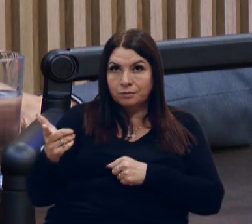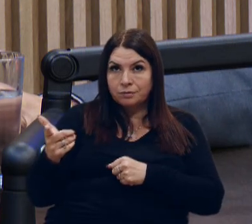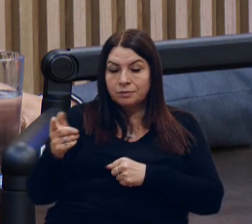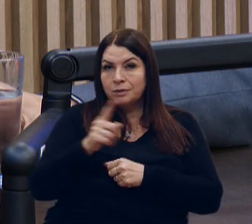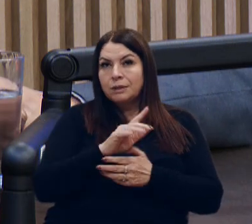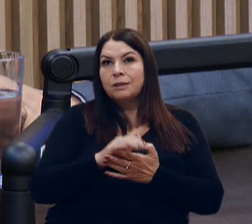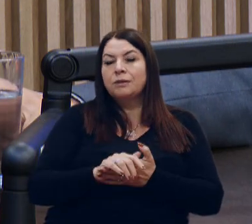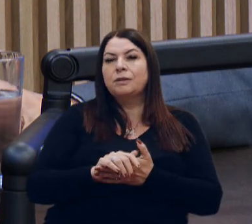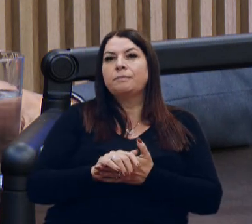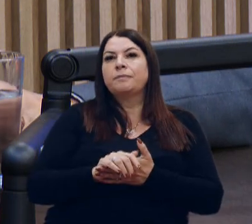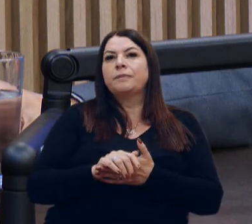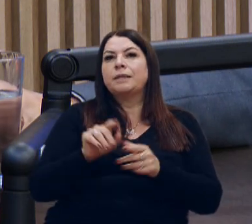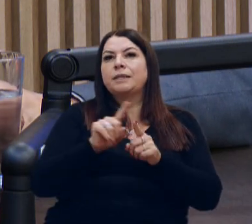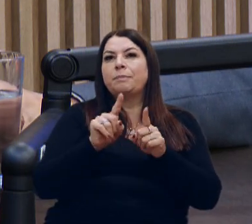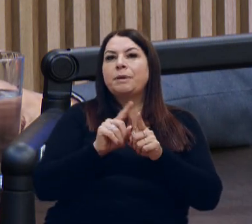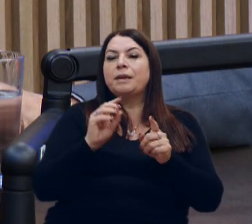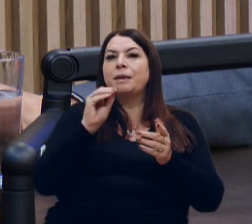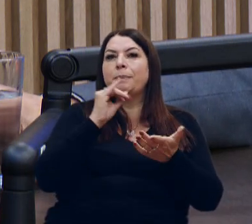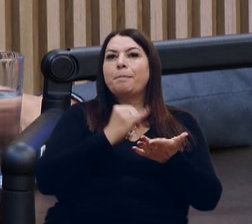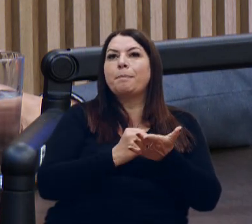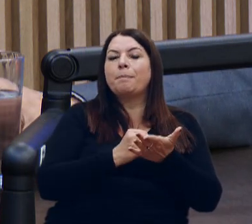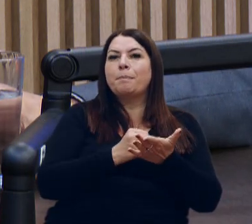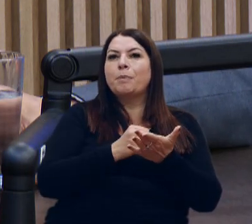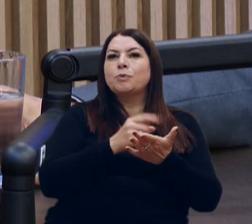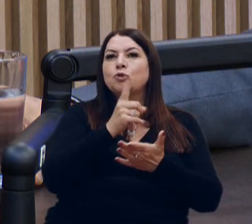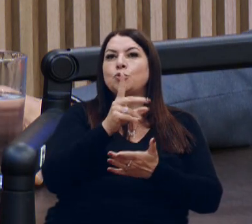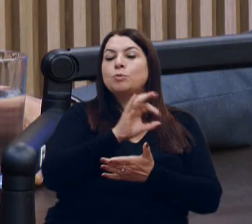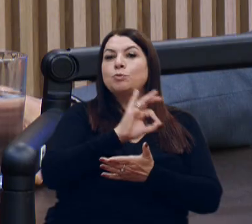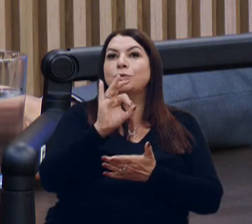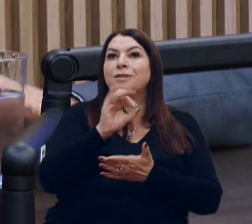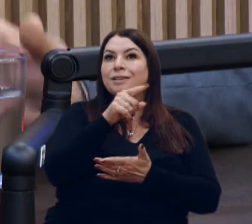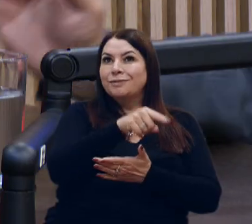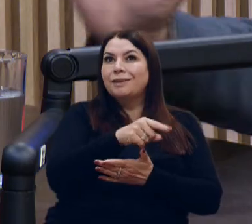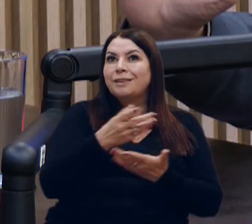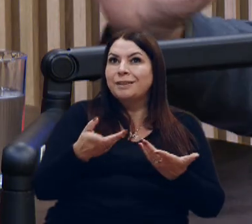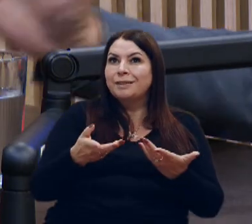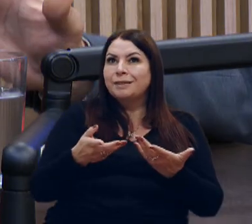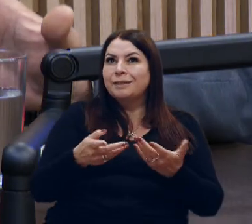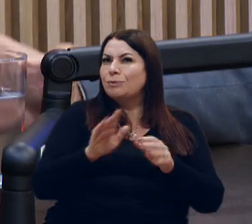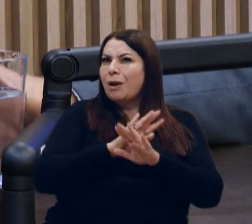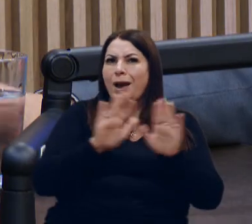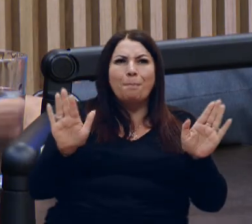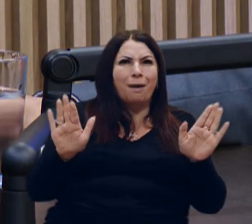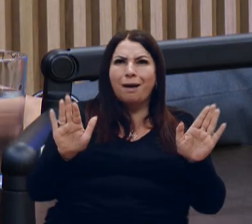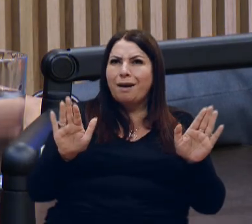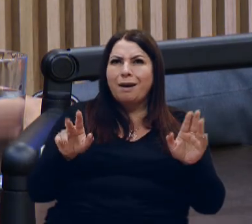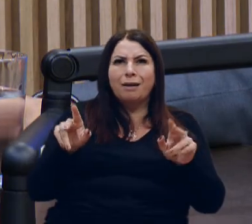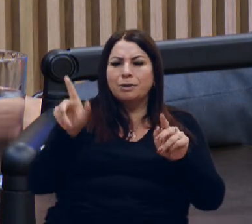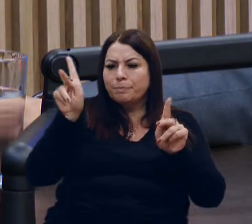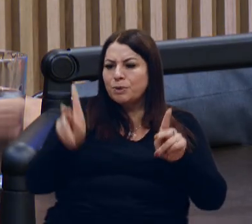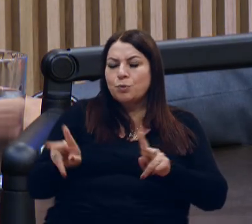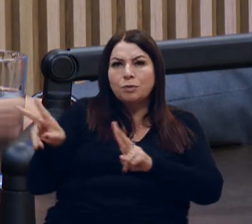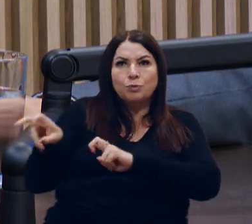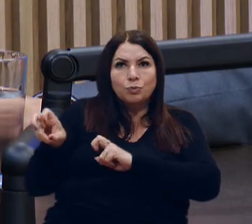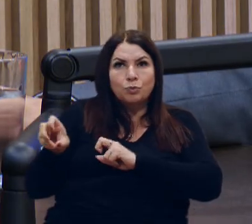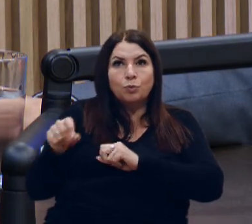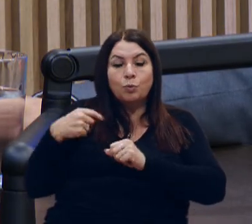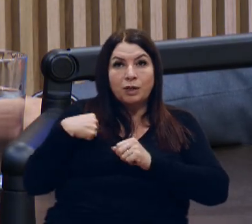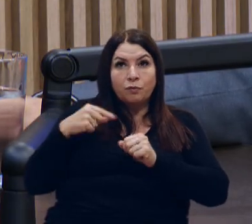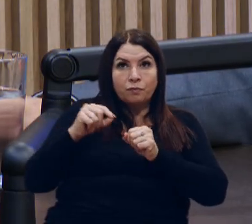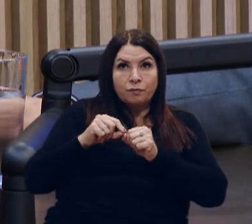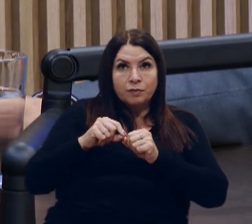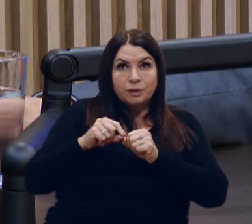tem. Ele queria colocar um imposto de 12% em cima dos hortifruti granjeiro. Isso ia acabar com os agricultores. O que eu fiz